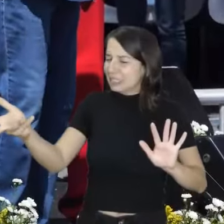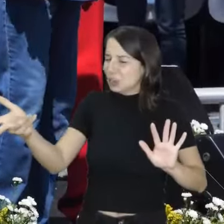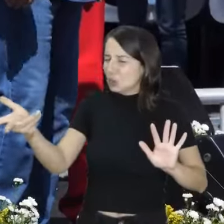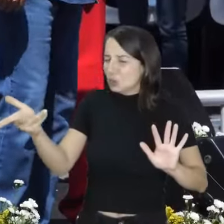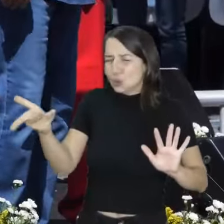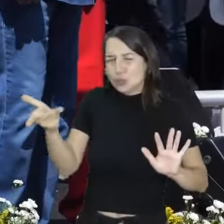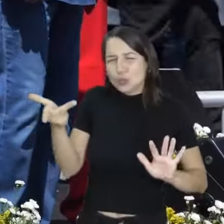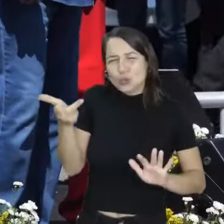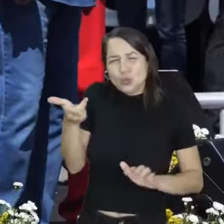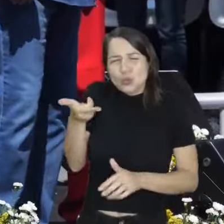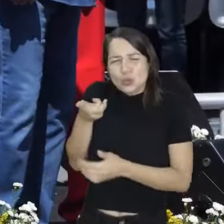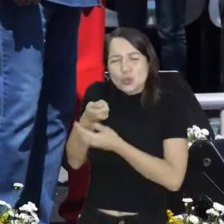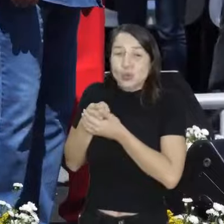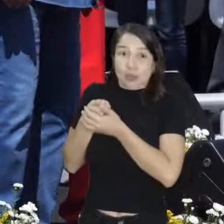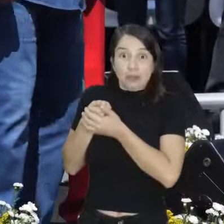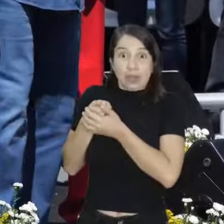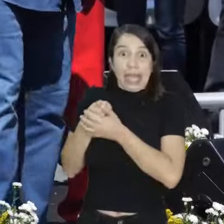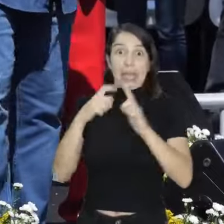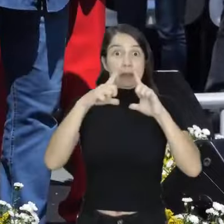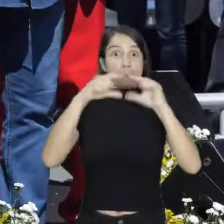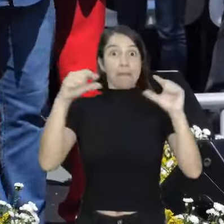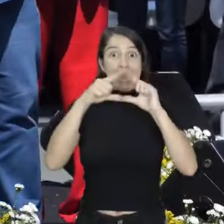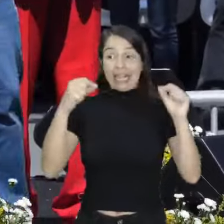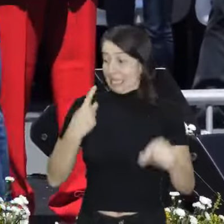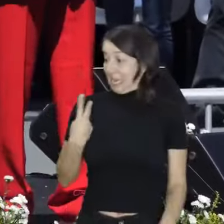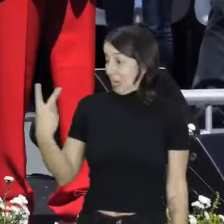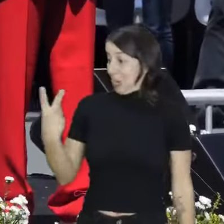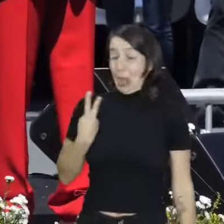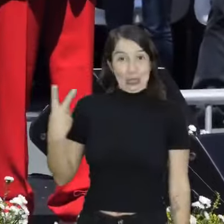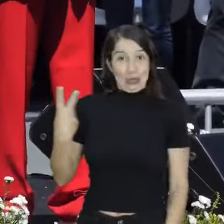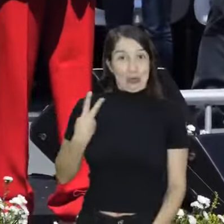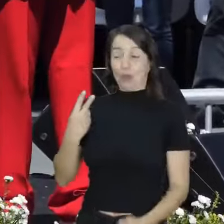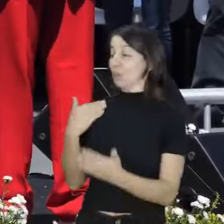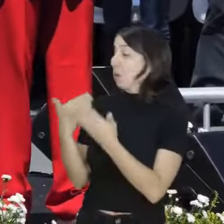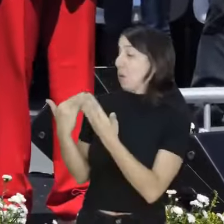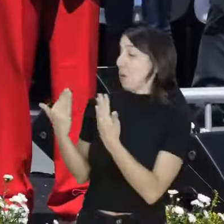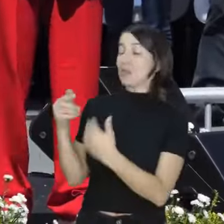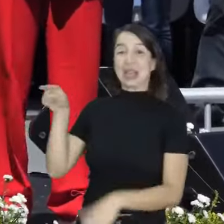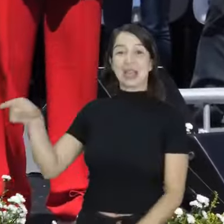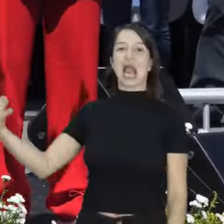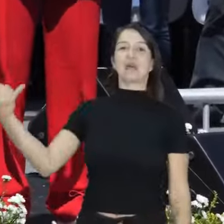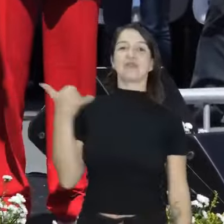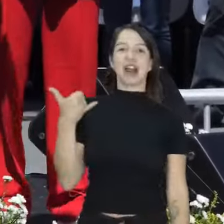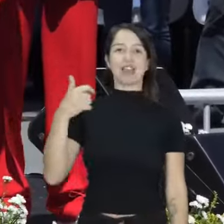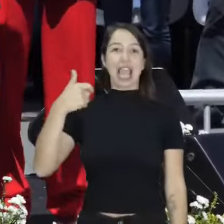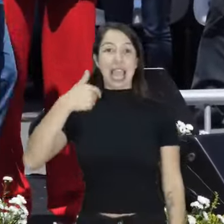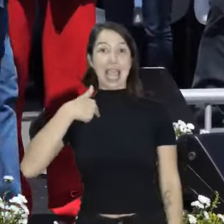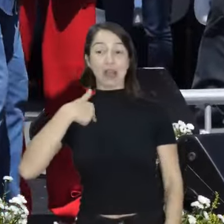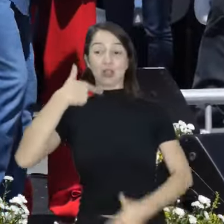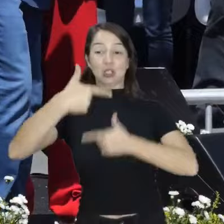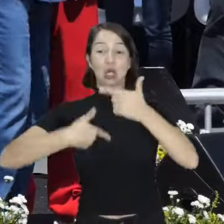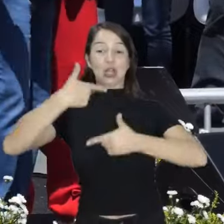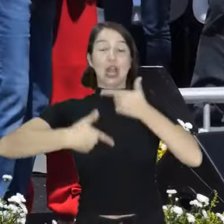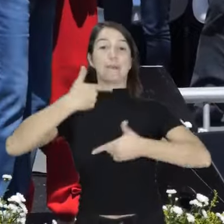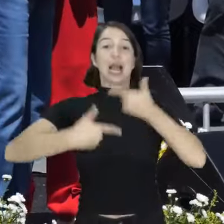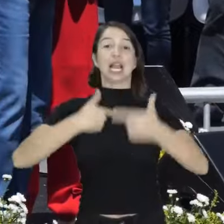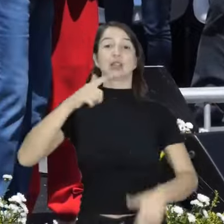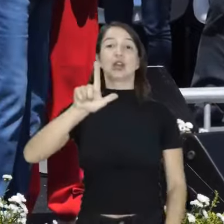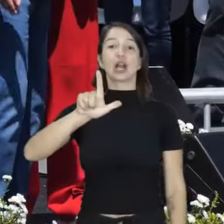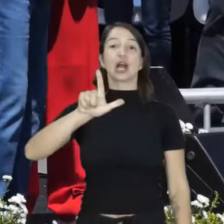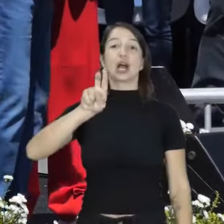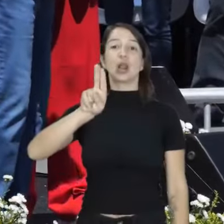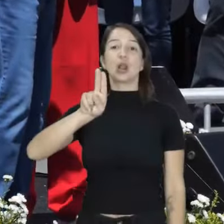Lula, eu sou trabalhadora rural. Eu sou trabalhadora rural. Eu achava fantástico uma pessoa dessa ser deputada